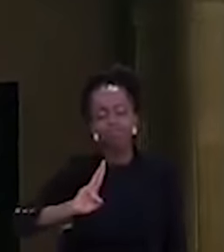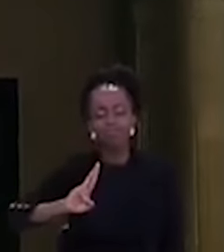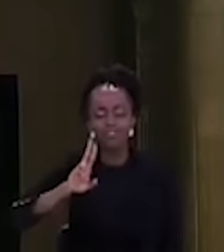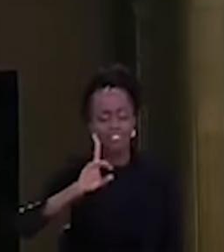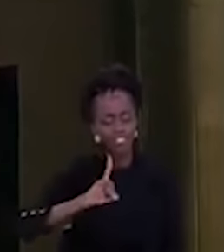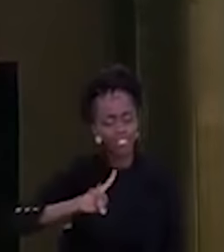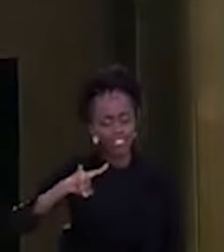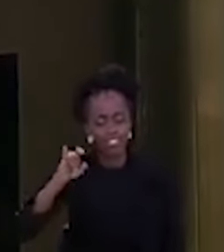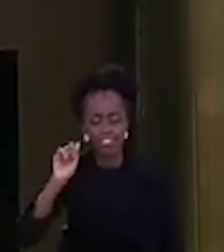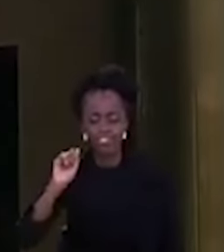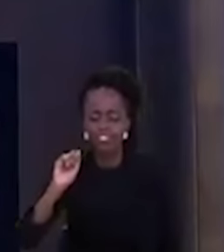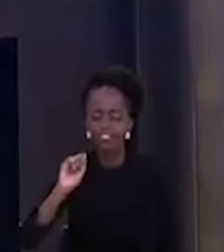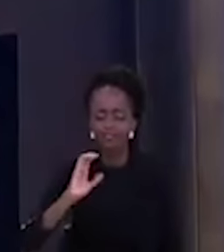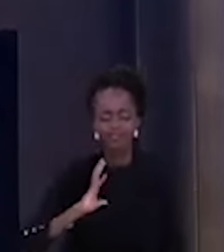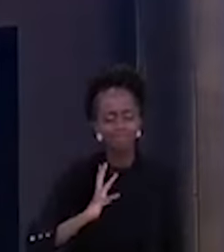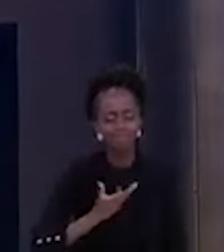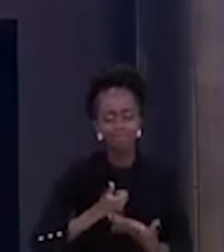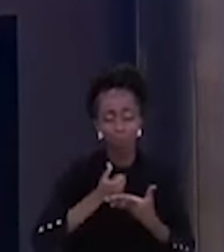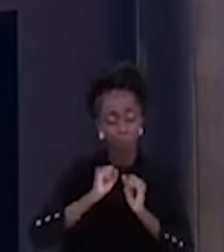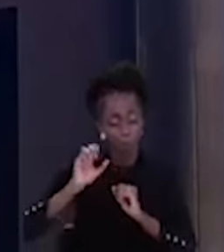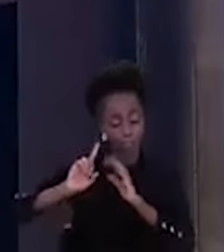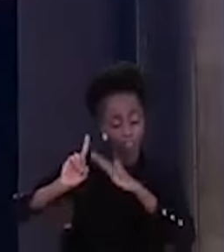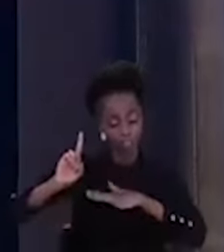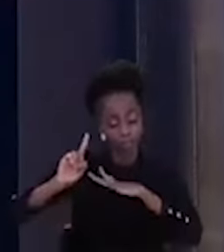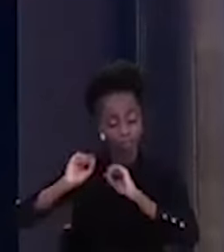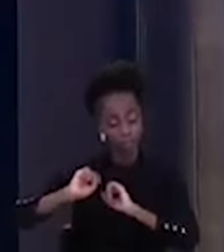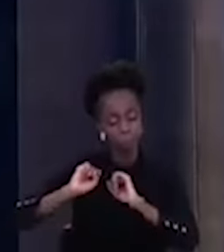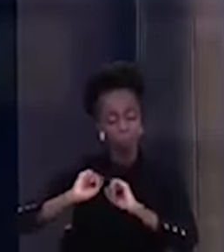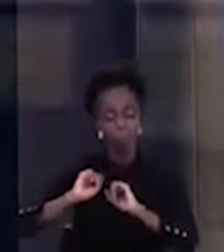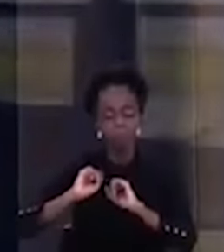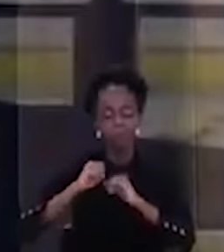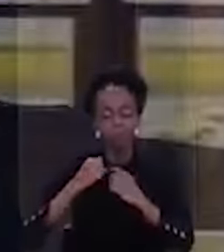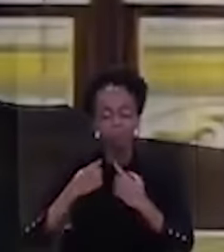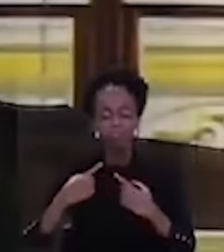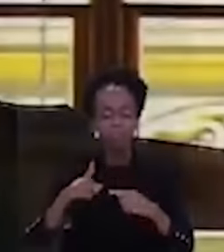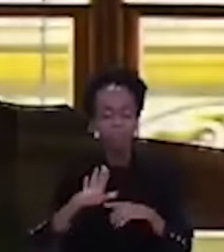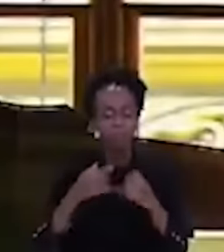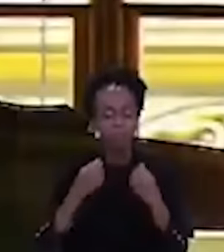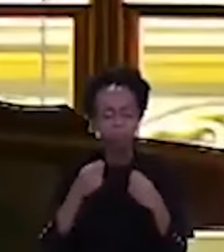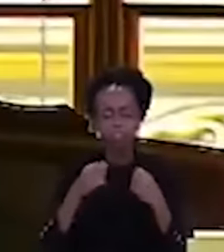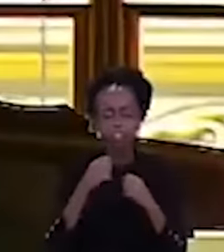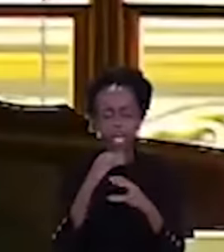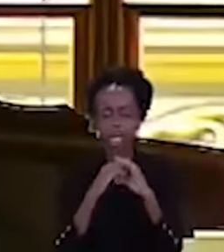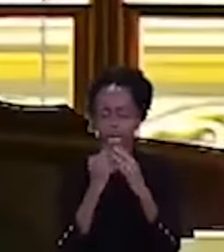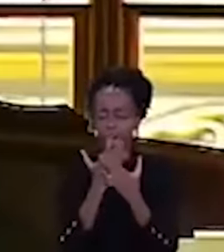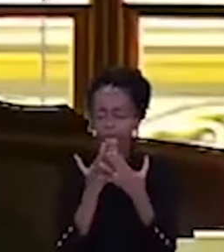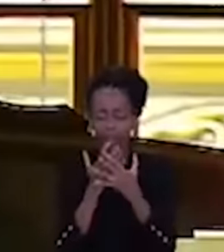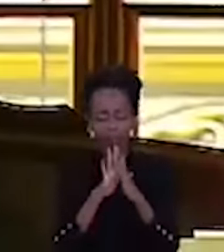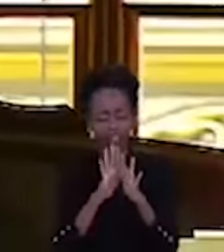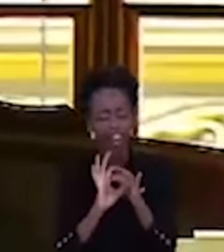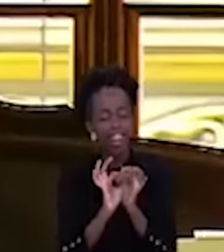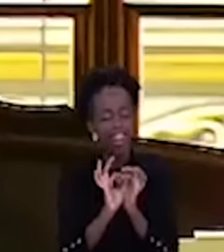Pode adorá-lo. Ah, que dia. Pode exaltá-lo. Ah, meu Salvador. Não se preocupe em cantar. Fique